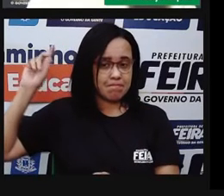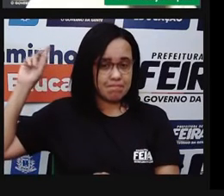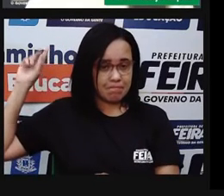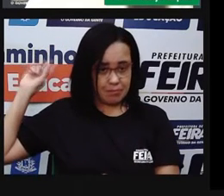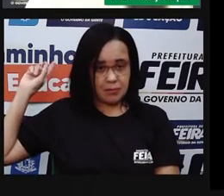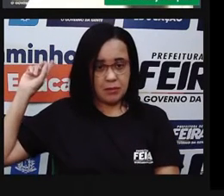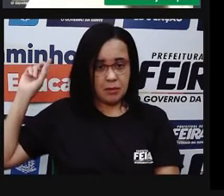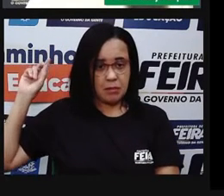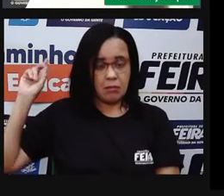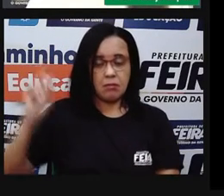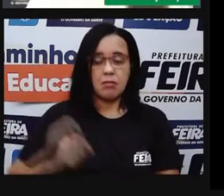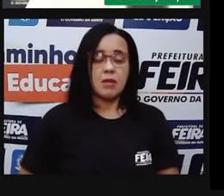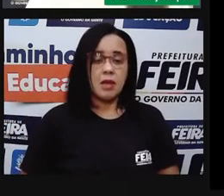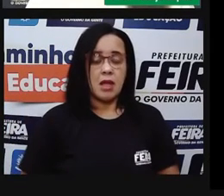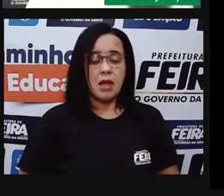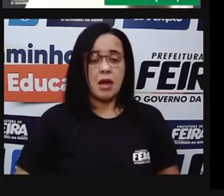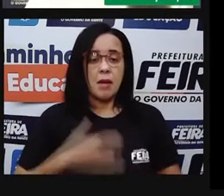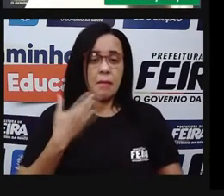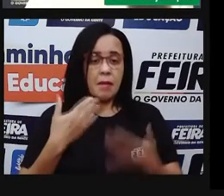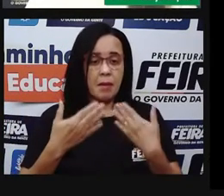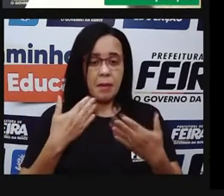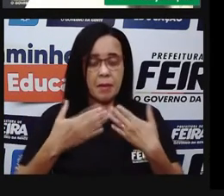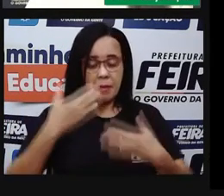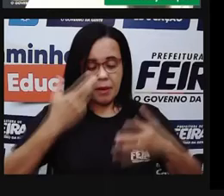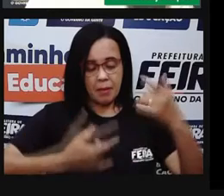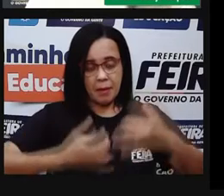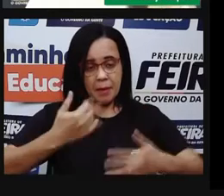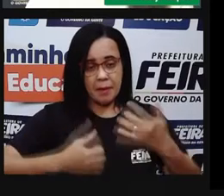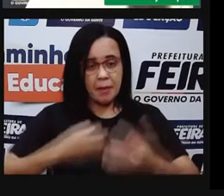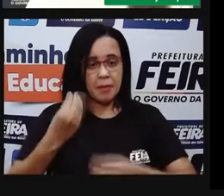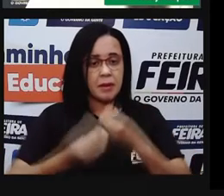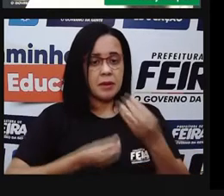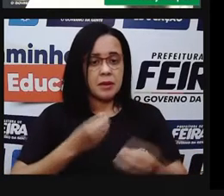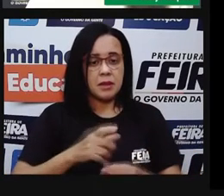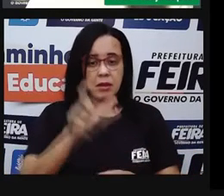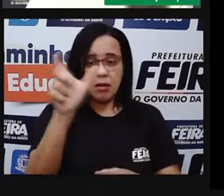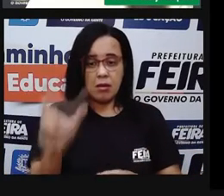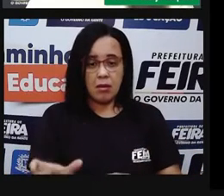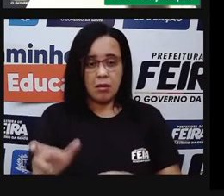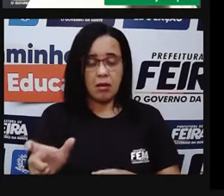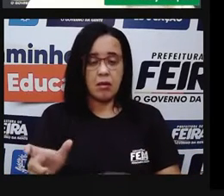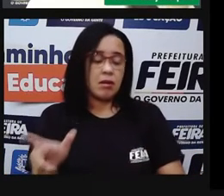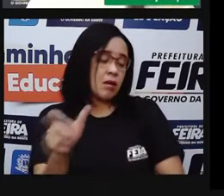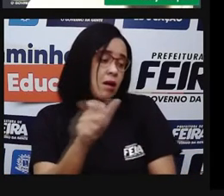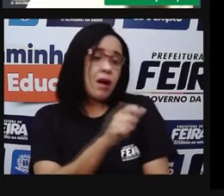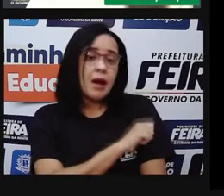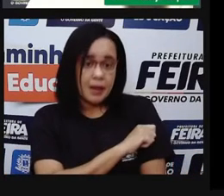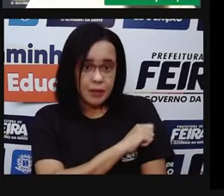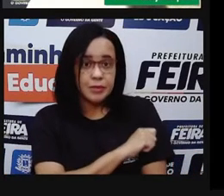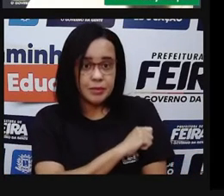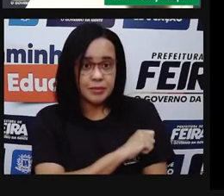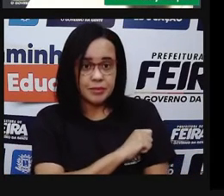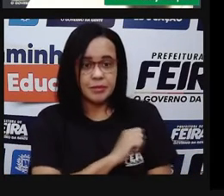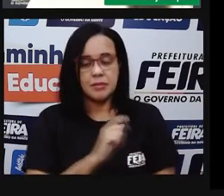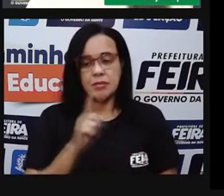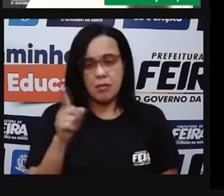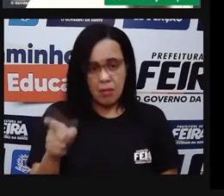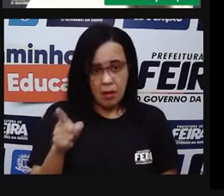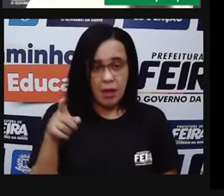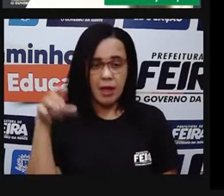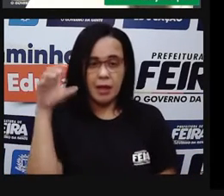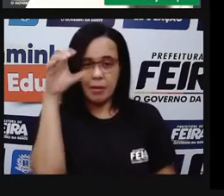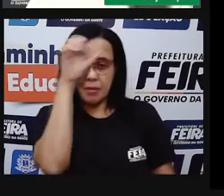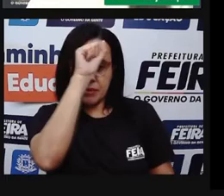da EJA que estava dando depoimento? Com ela, aprendemos que para realizar os nossos sonhos, devemos ter força,